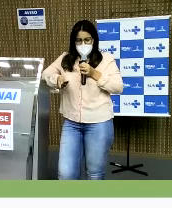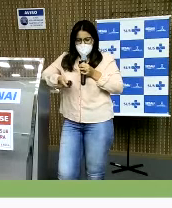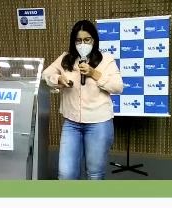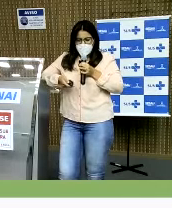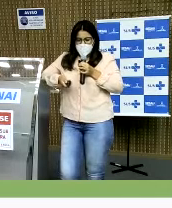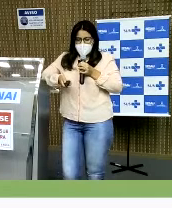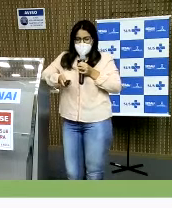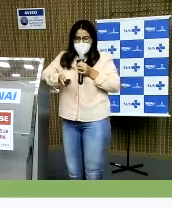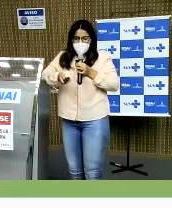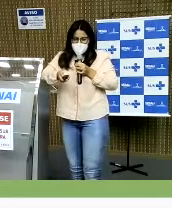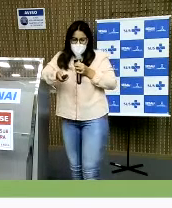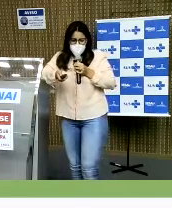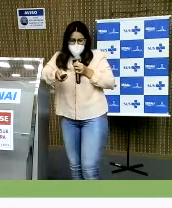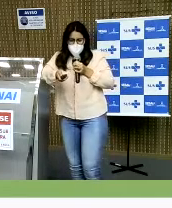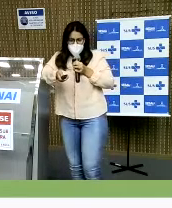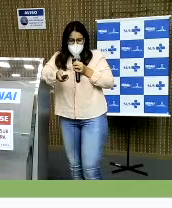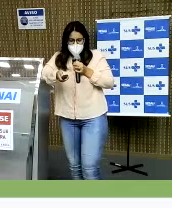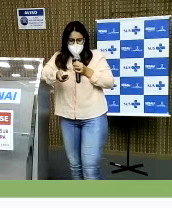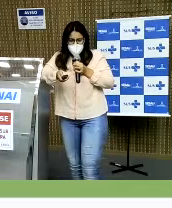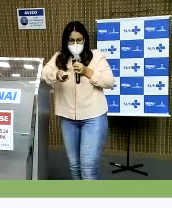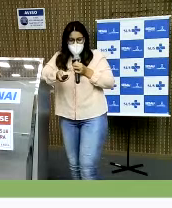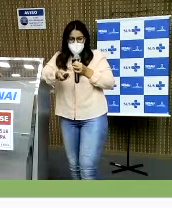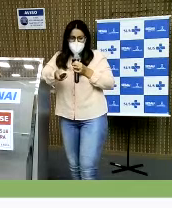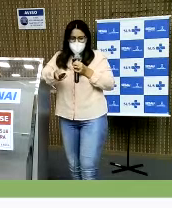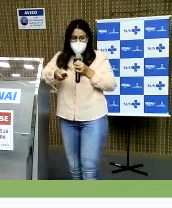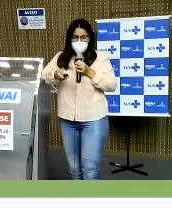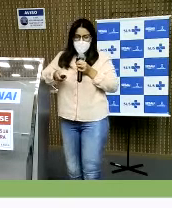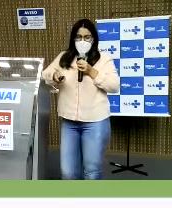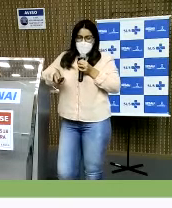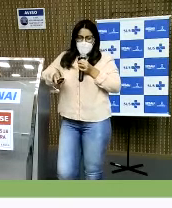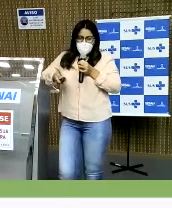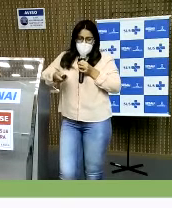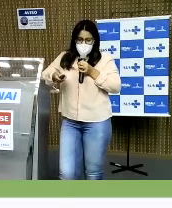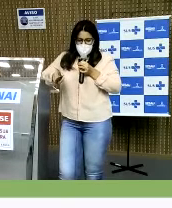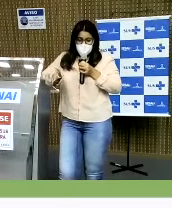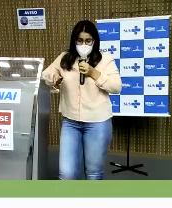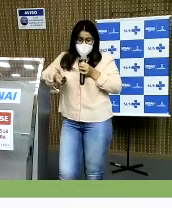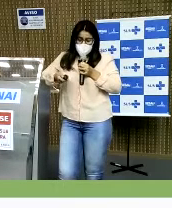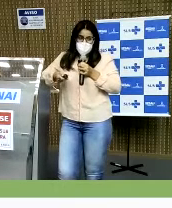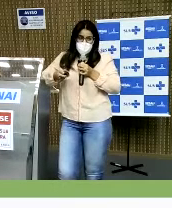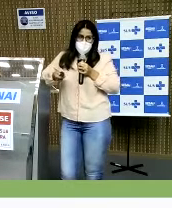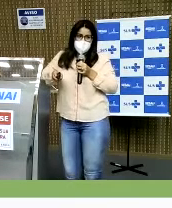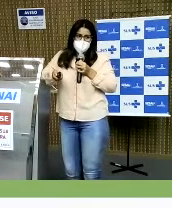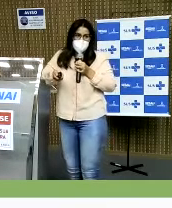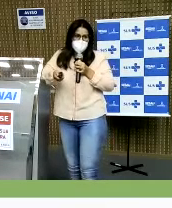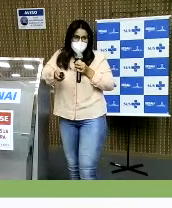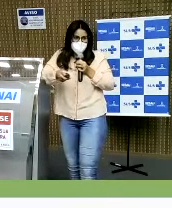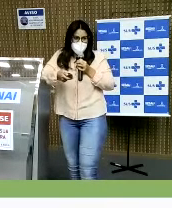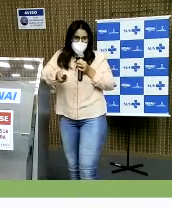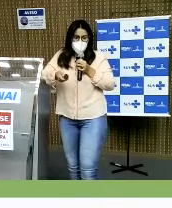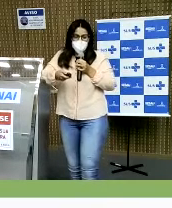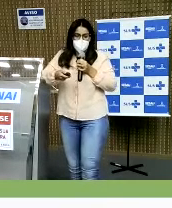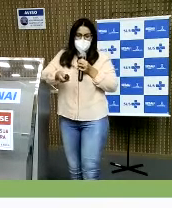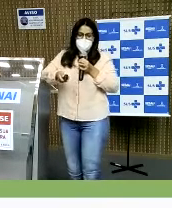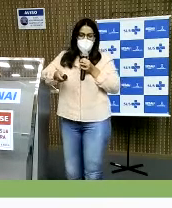do pezinho, população 98, 2020 foram feitos três, na verdade foram registrados